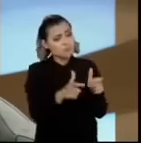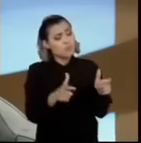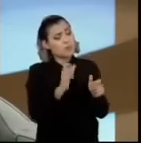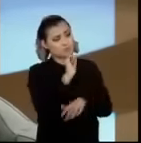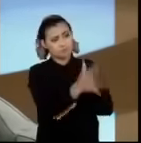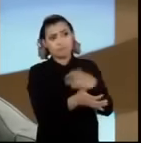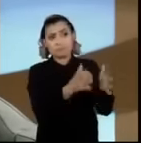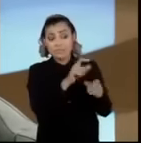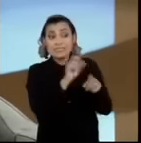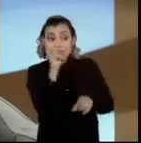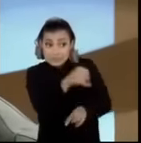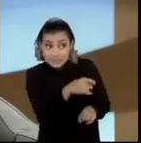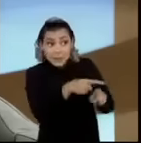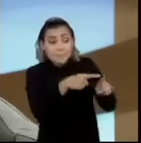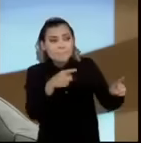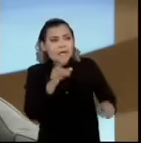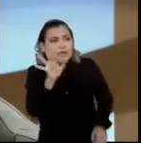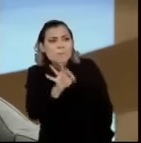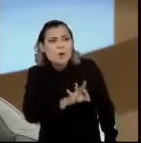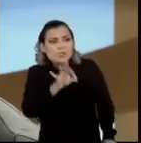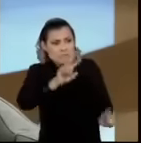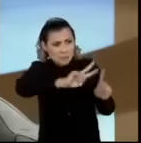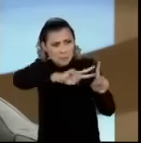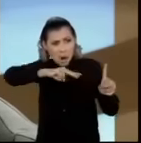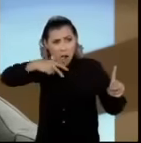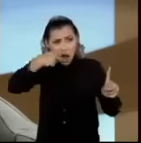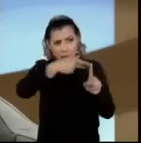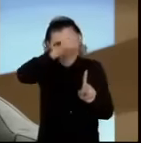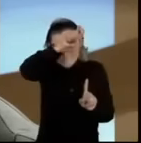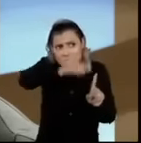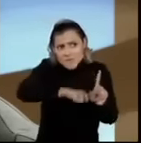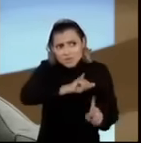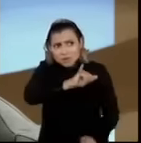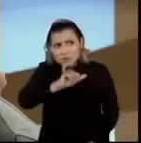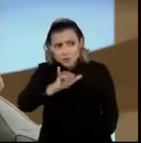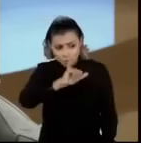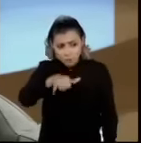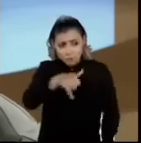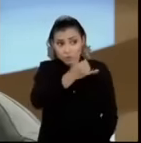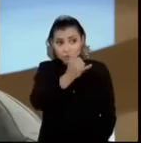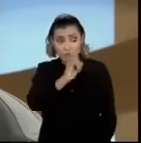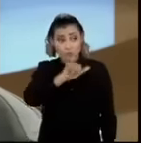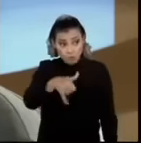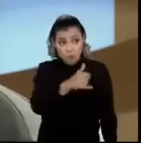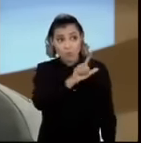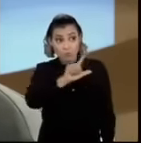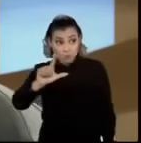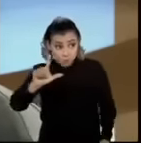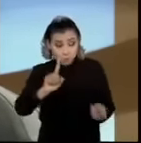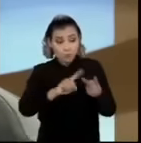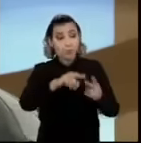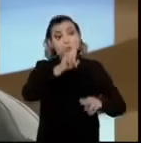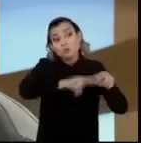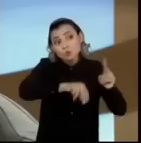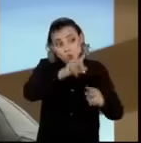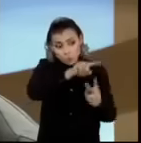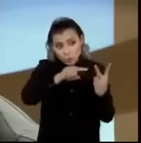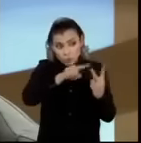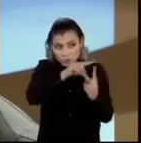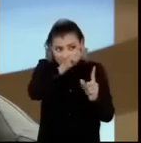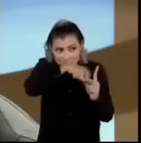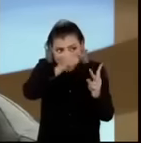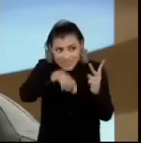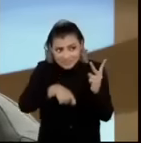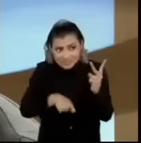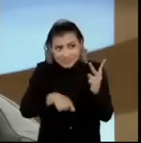os percentuais alardeados no mês de junho, quer dizer, no mês de julho, referente a dados de junho de 2019, primeiro